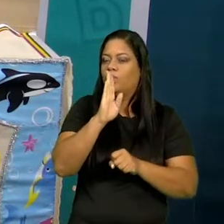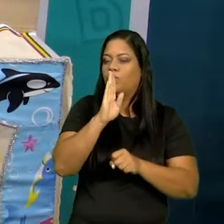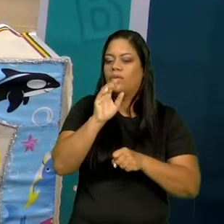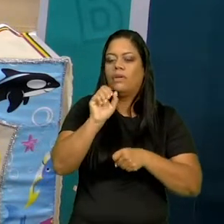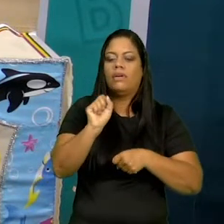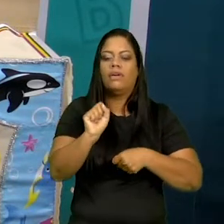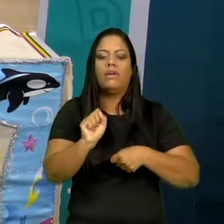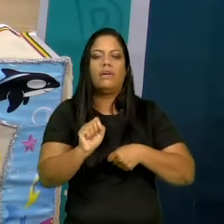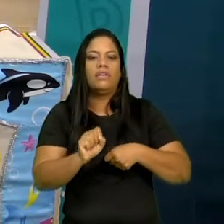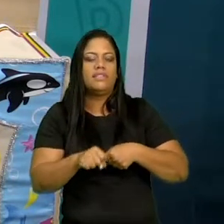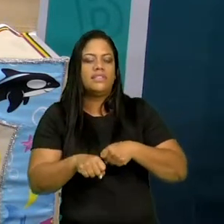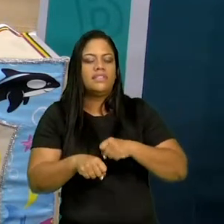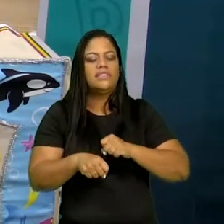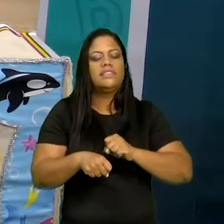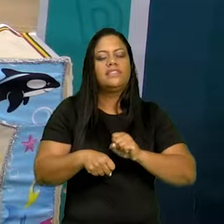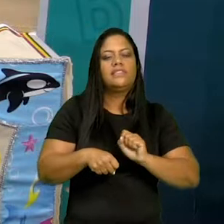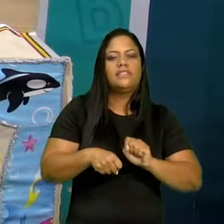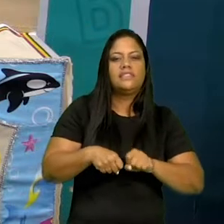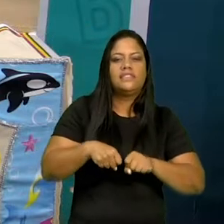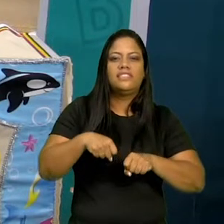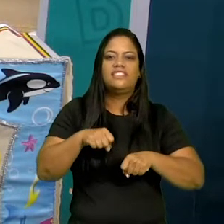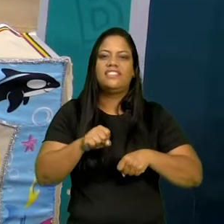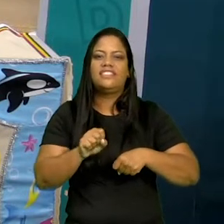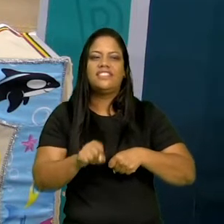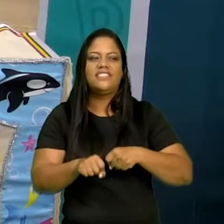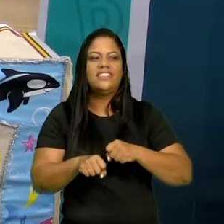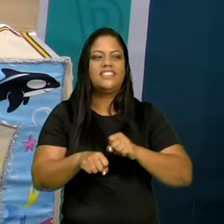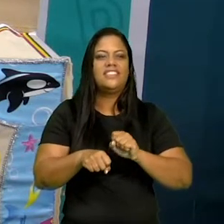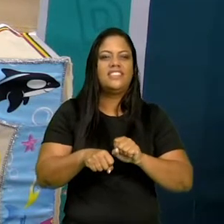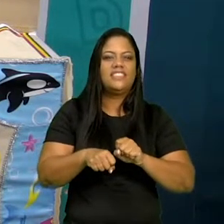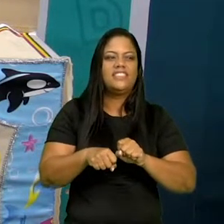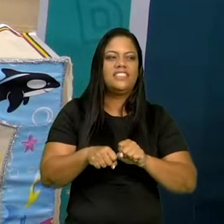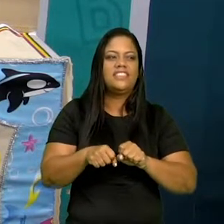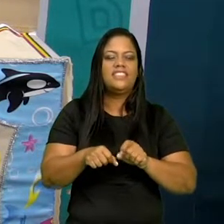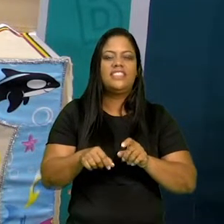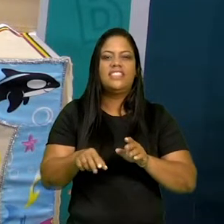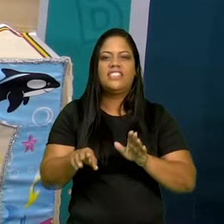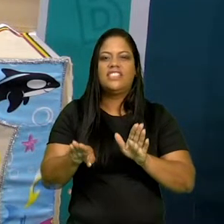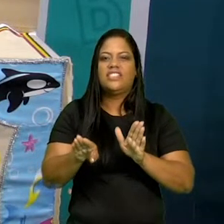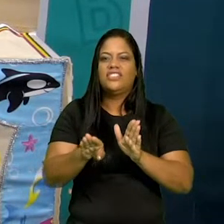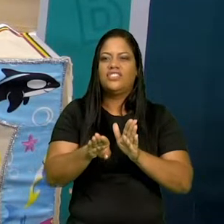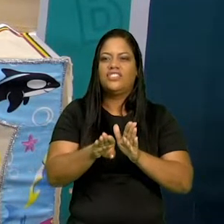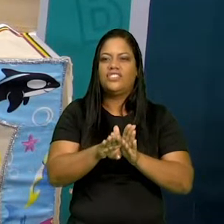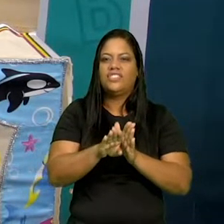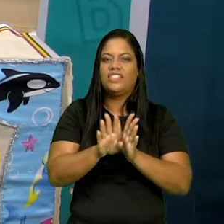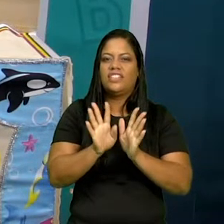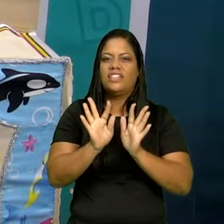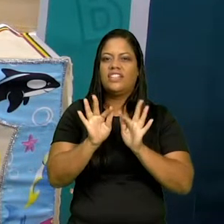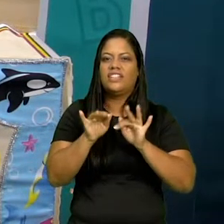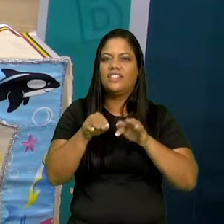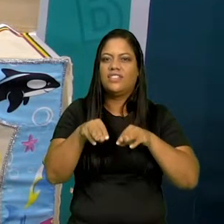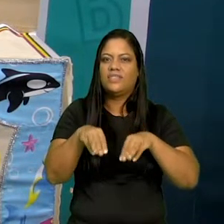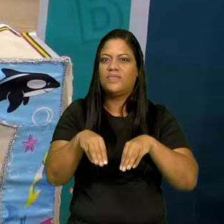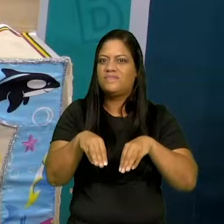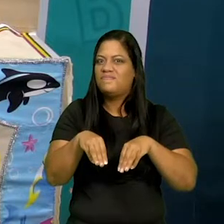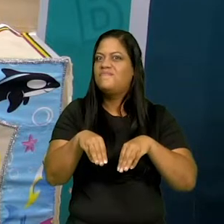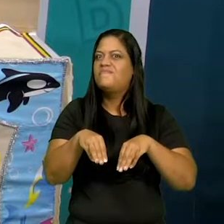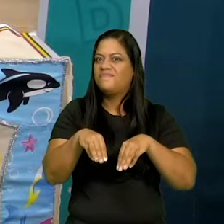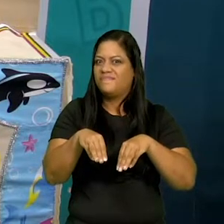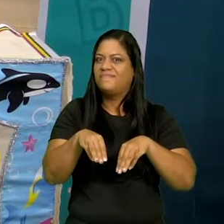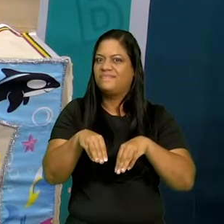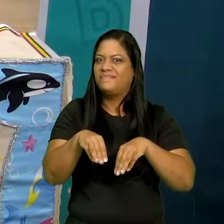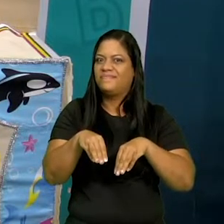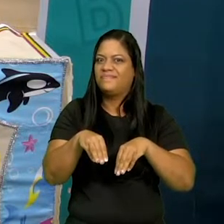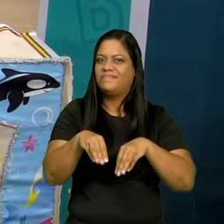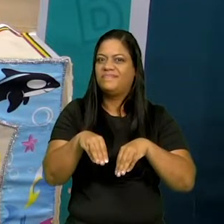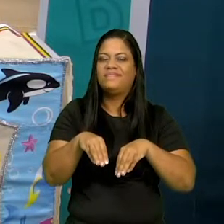devagarzinho e foi chegando na linha de chegada.